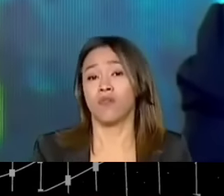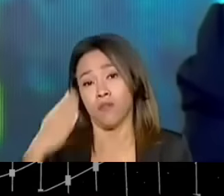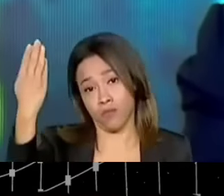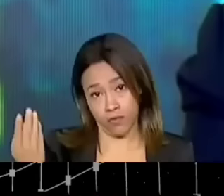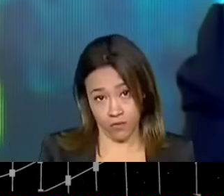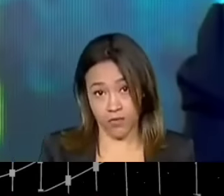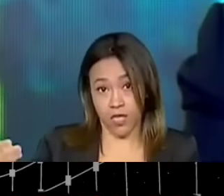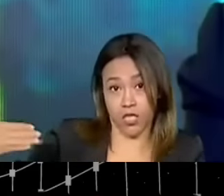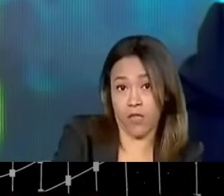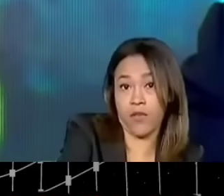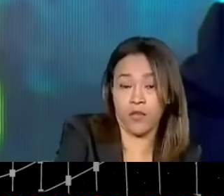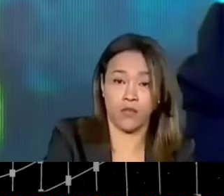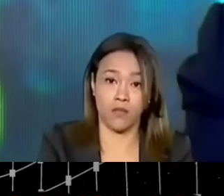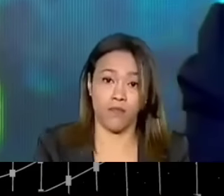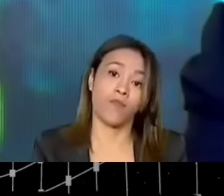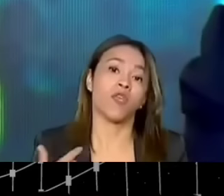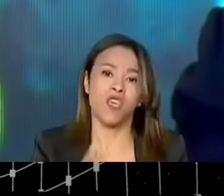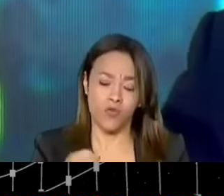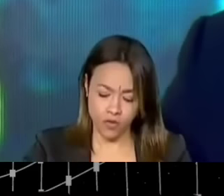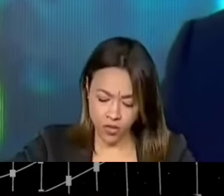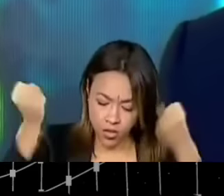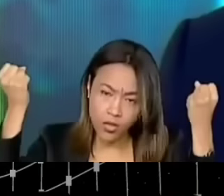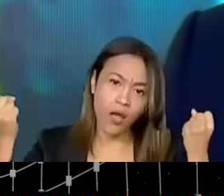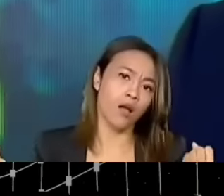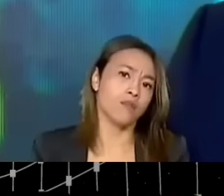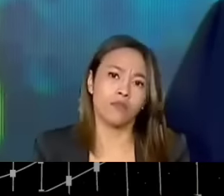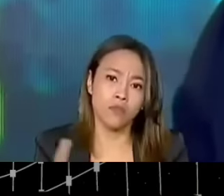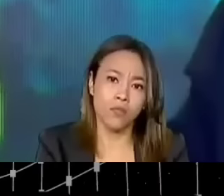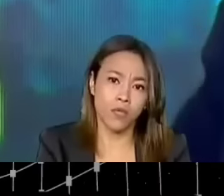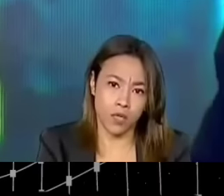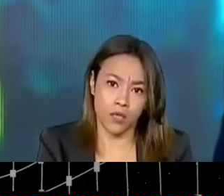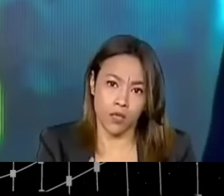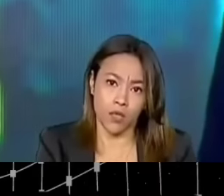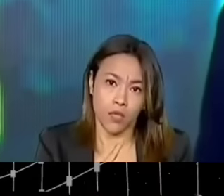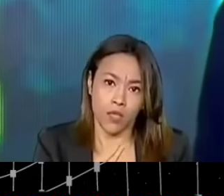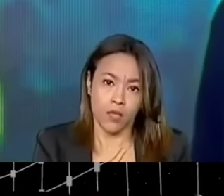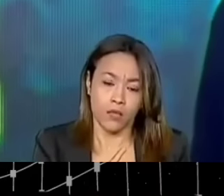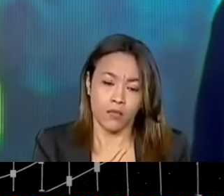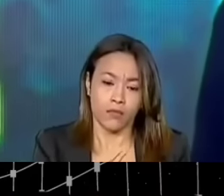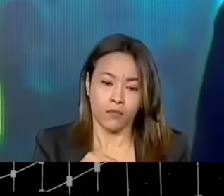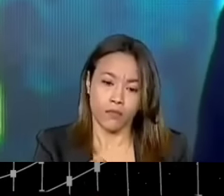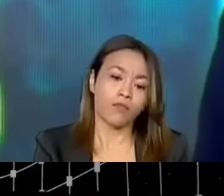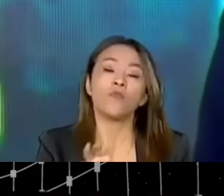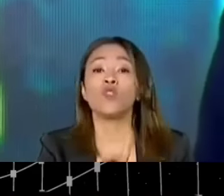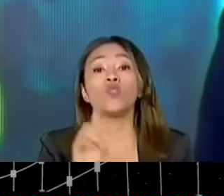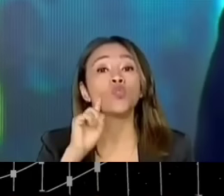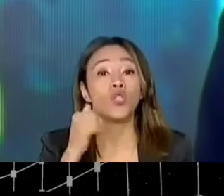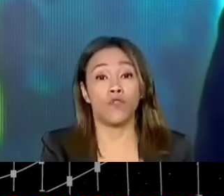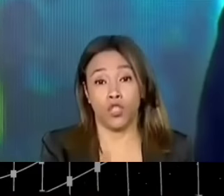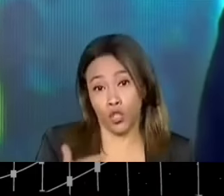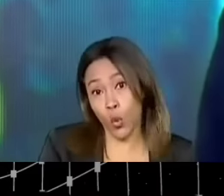Absolutamente falso. E me cabe com indignação cívica que tenho no meu peito. Ela apenas estará a partir do dia